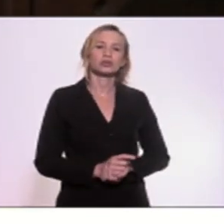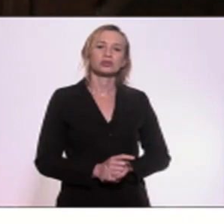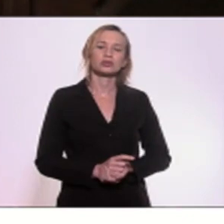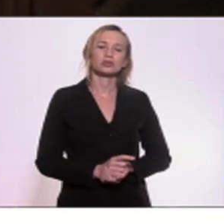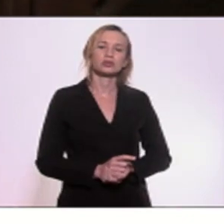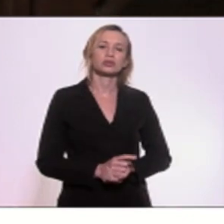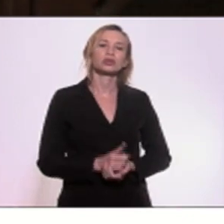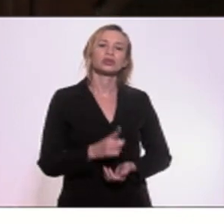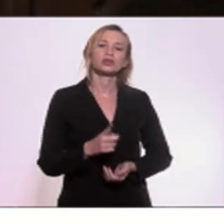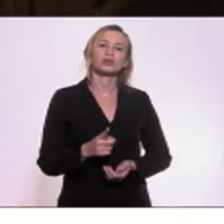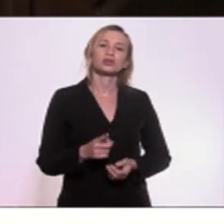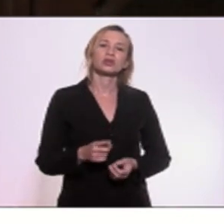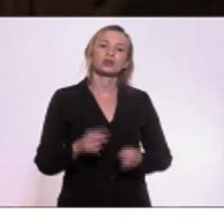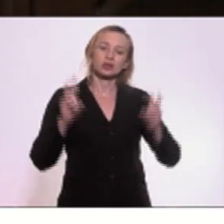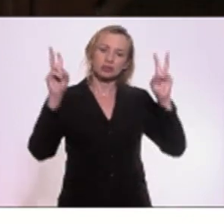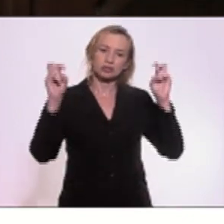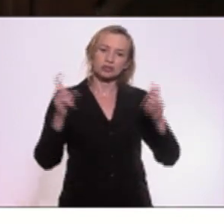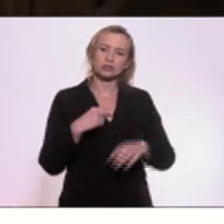às nossas vidas.